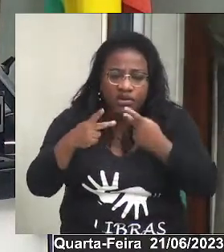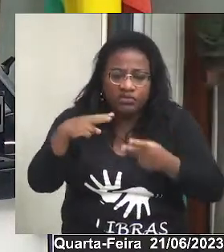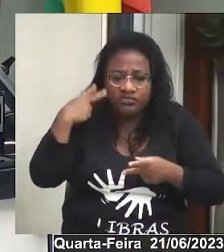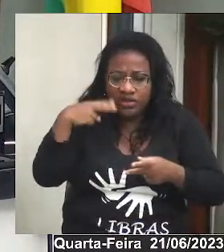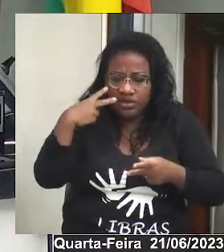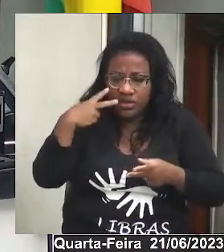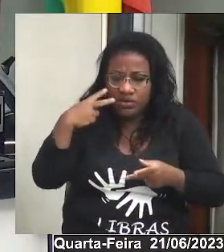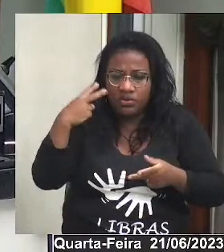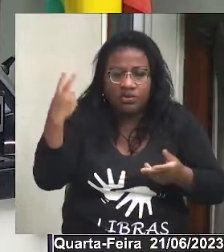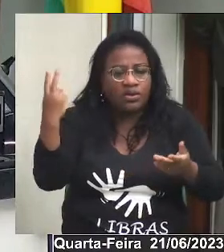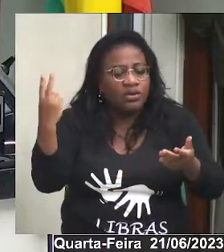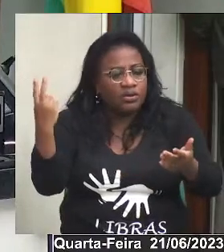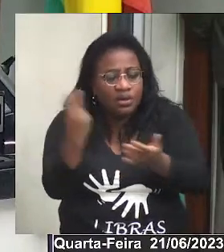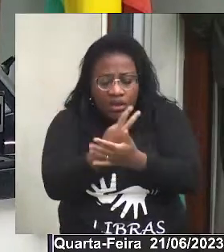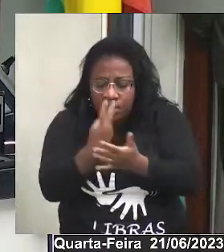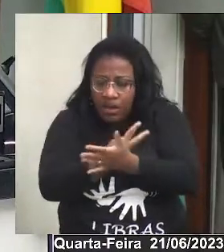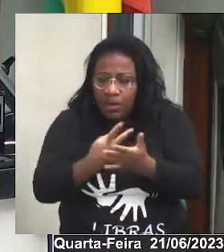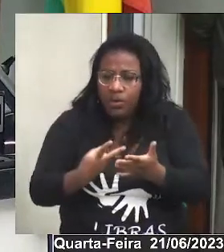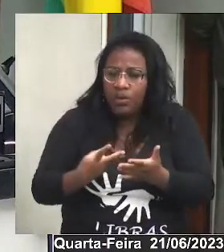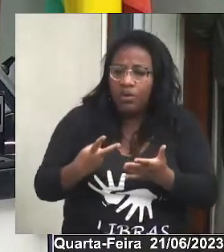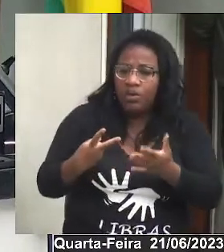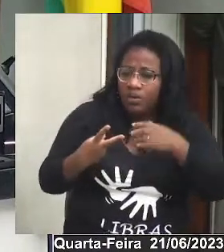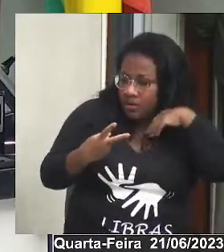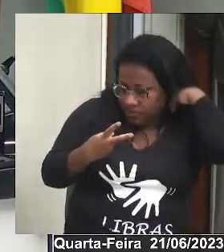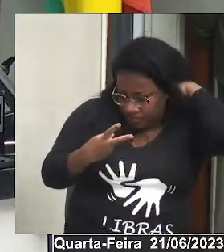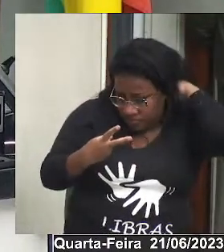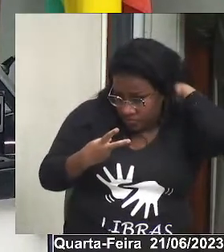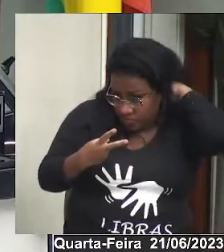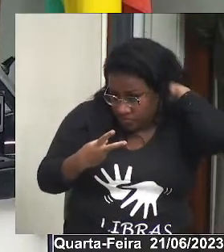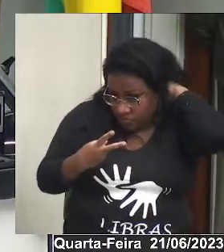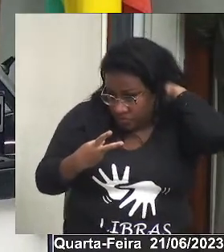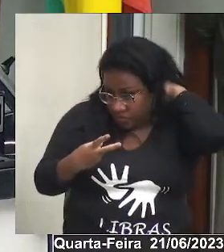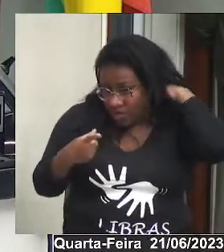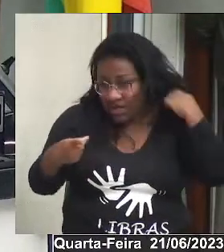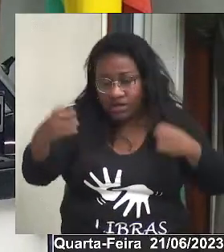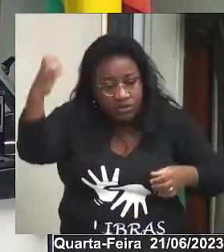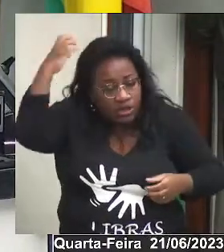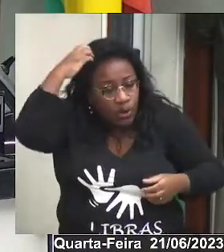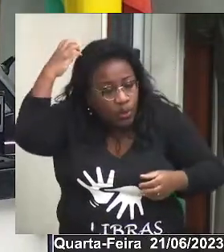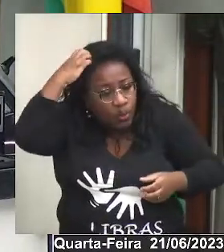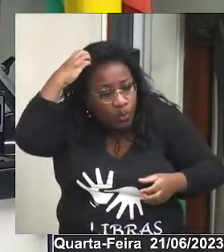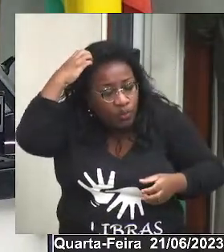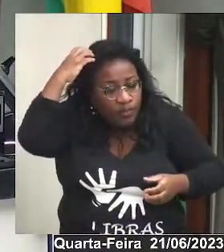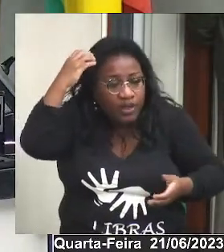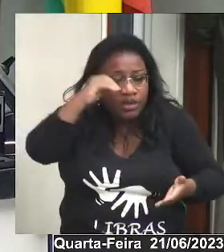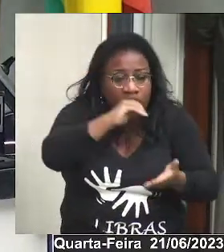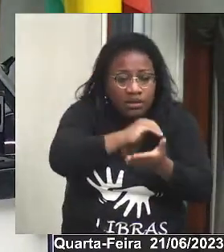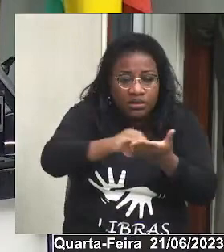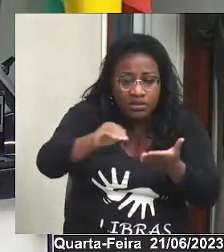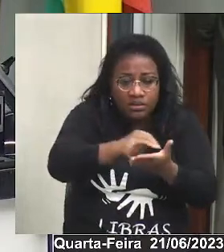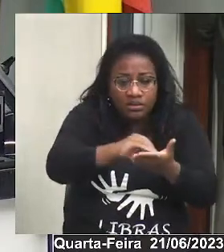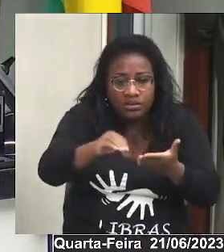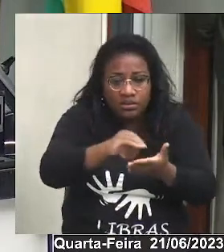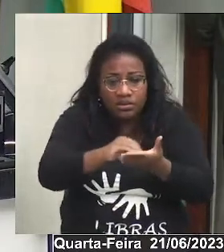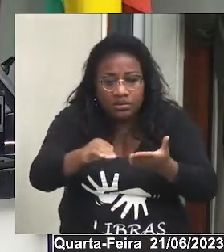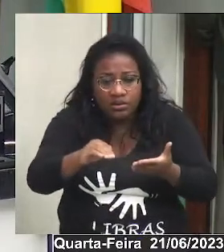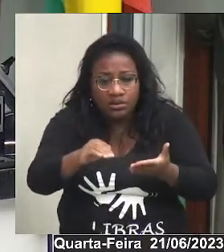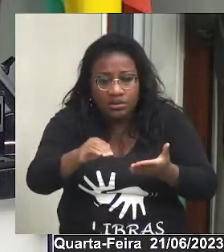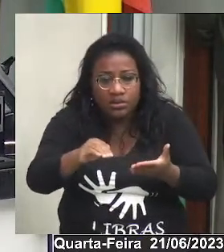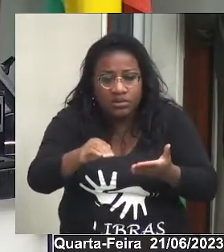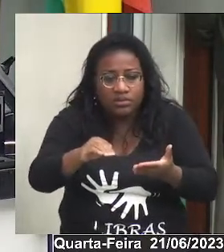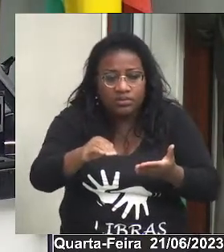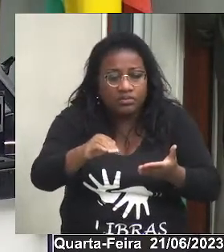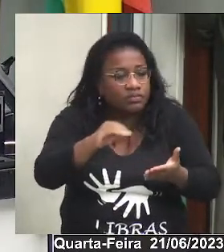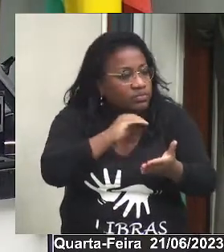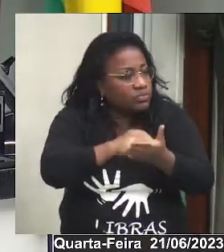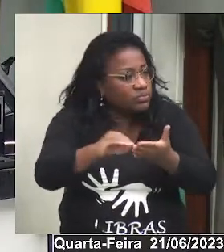fala de nenhum vereador. Nem pela minha, nem pela de ninguém. Ele não pode pagar pelo ato que o secretário A ou B fez. Sim, ele